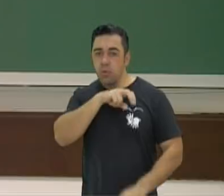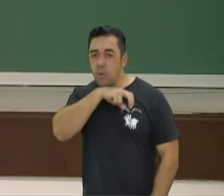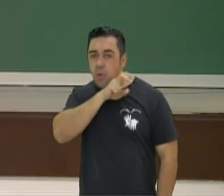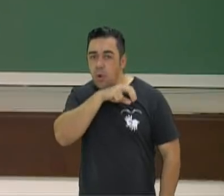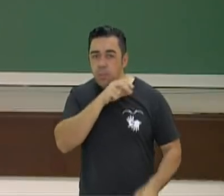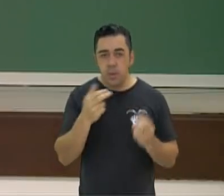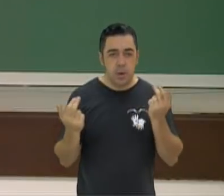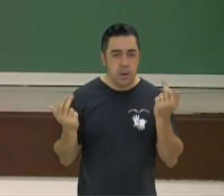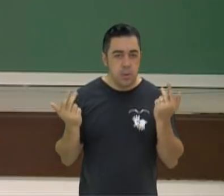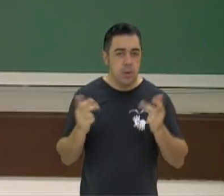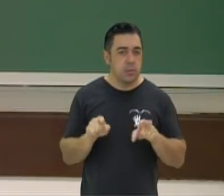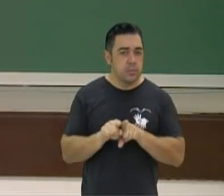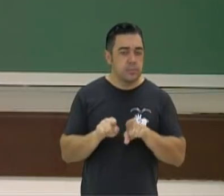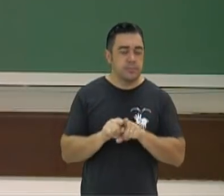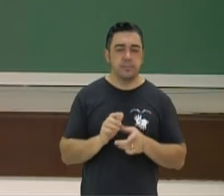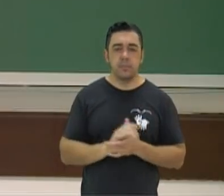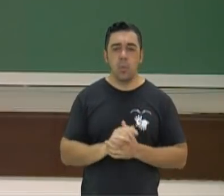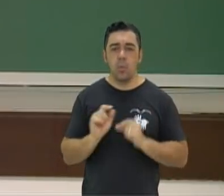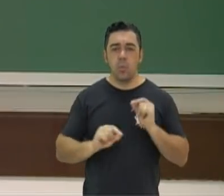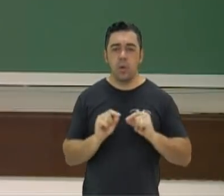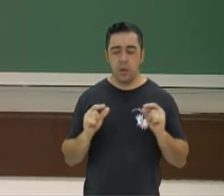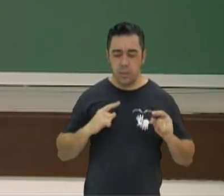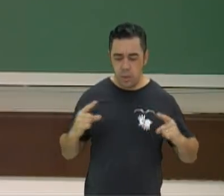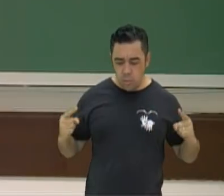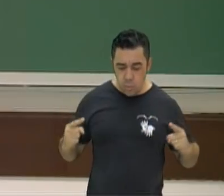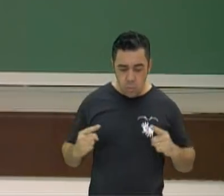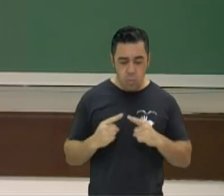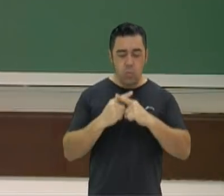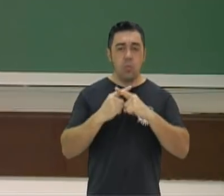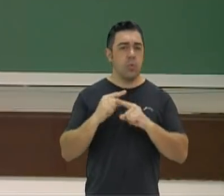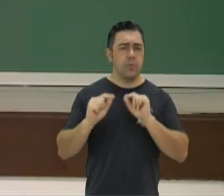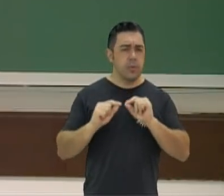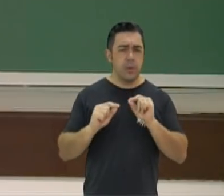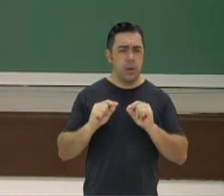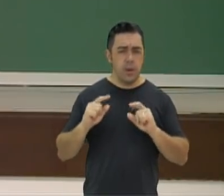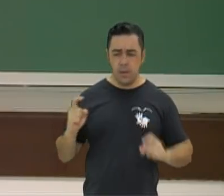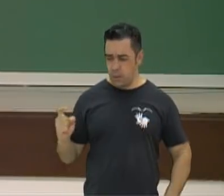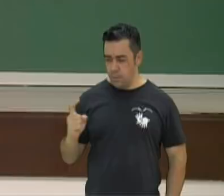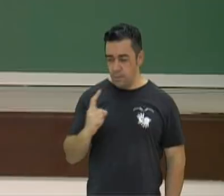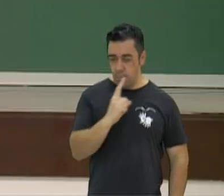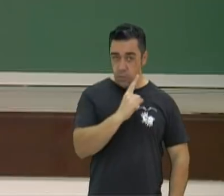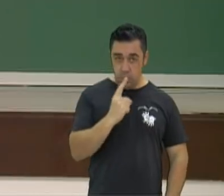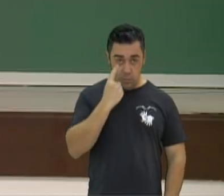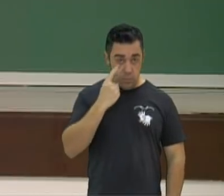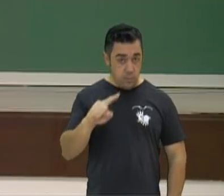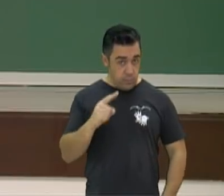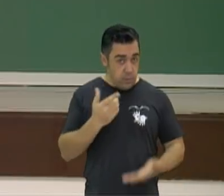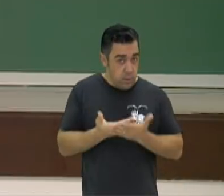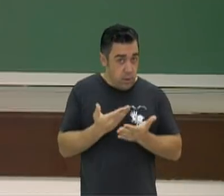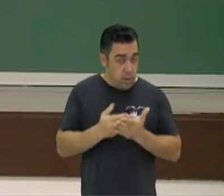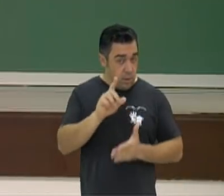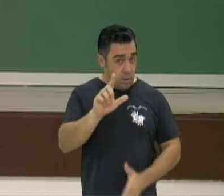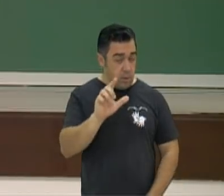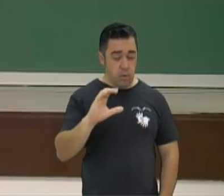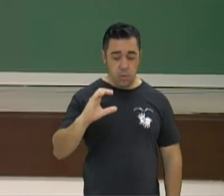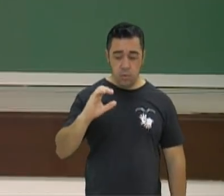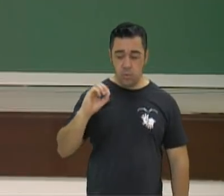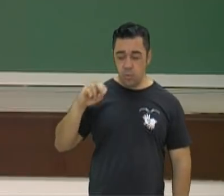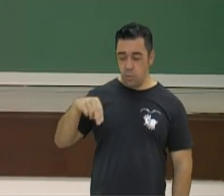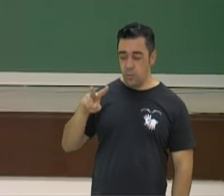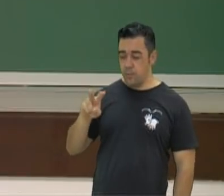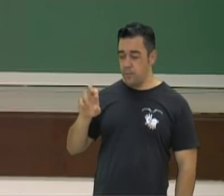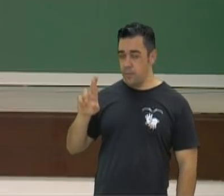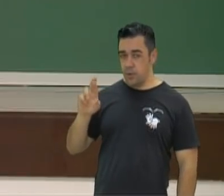Então está falando aqui convergência evolutiva. A gente vai entender o que isso significa nessa aula também, tá? Então guardem esse nomezinho porque é